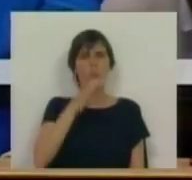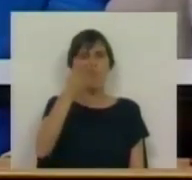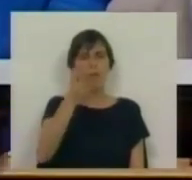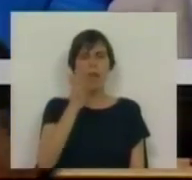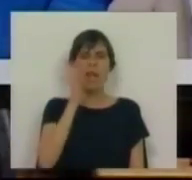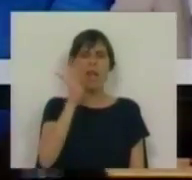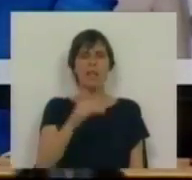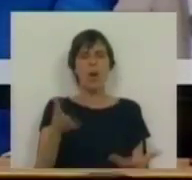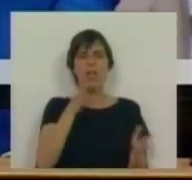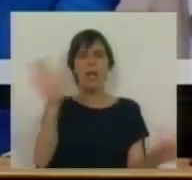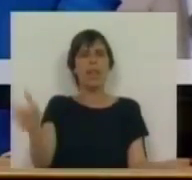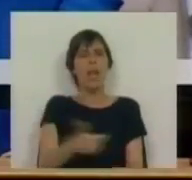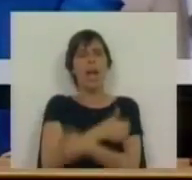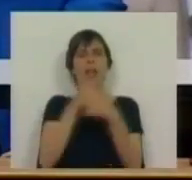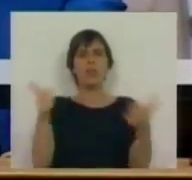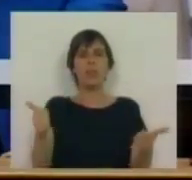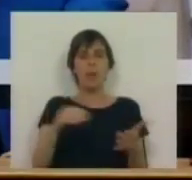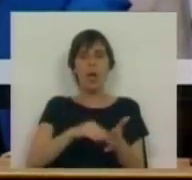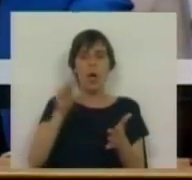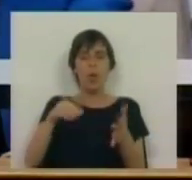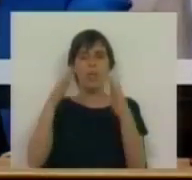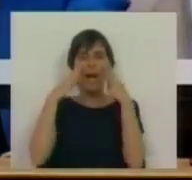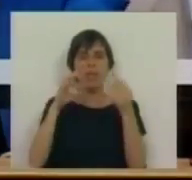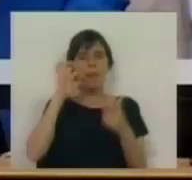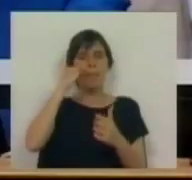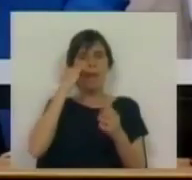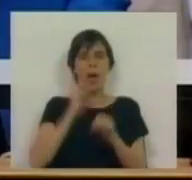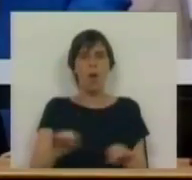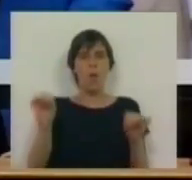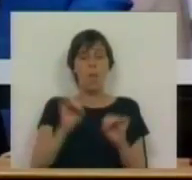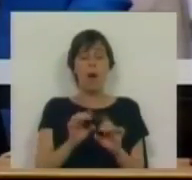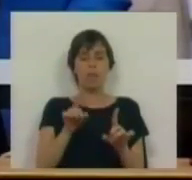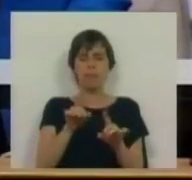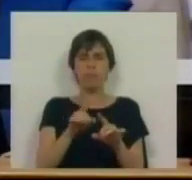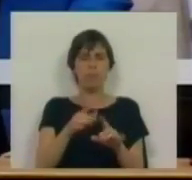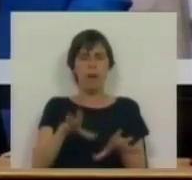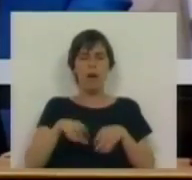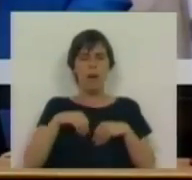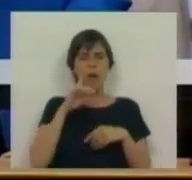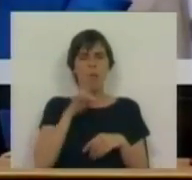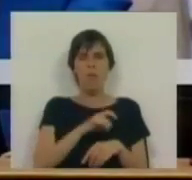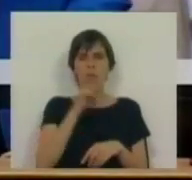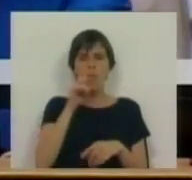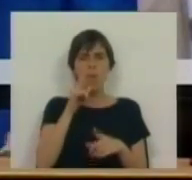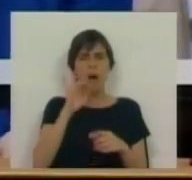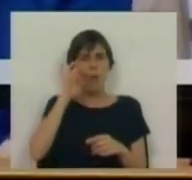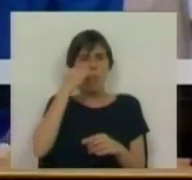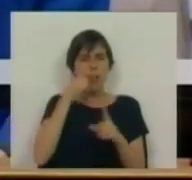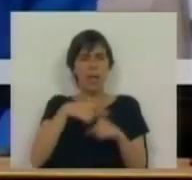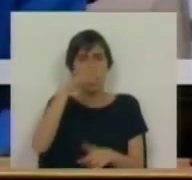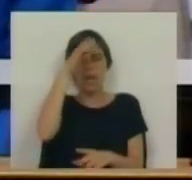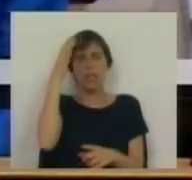e tenta agora dizer que está tudo bem porque em contratos simples não houve prejuízo. E isso é completamente inaceitável e é um ataque